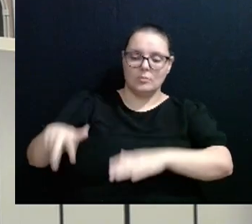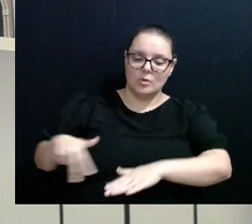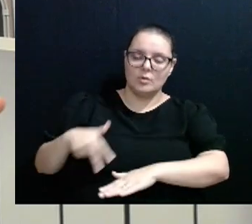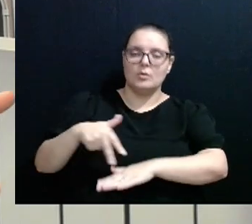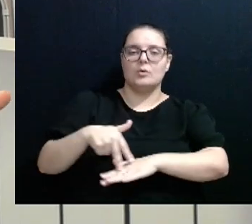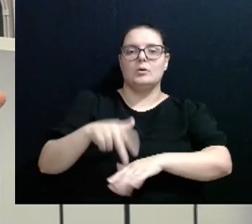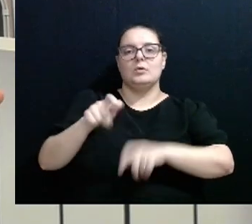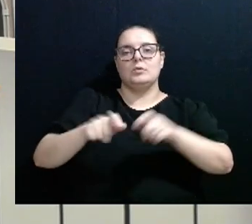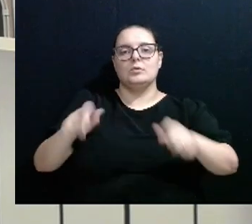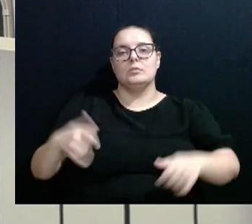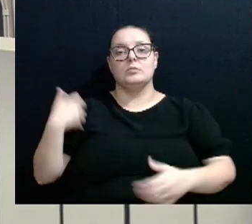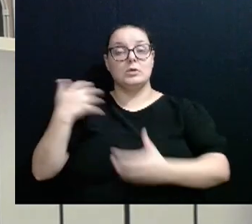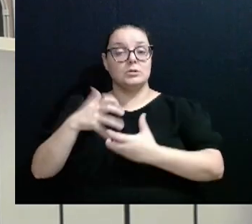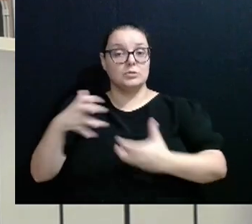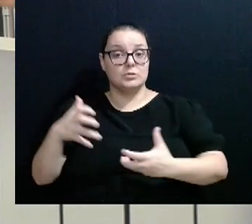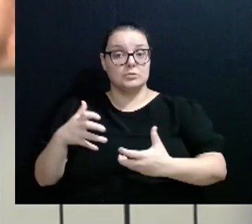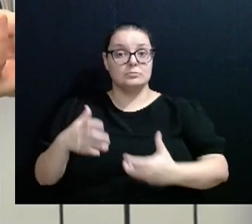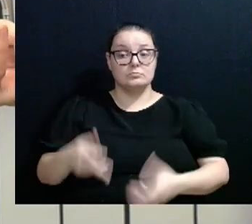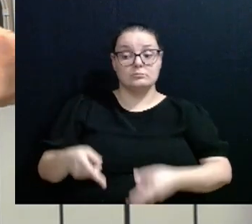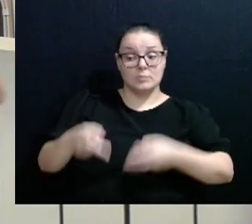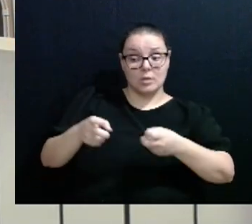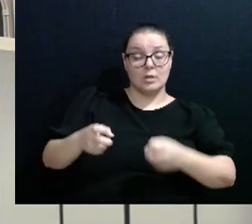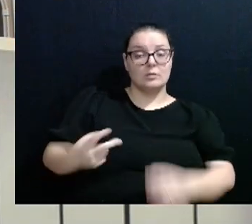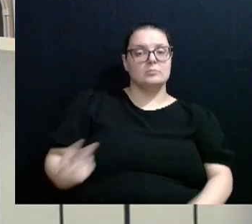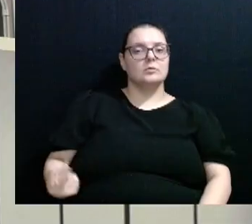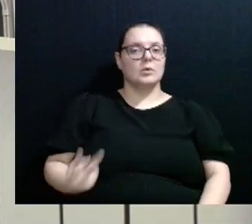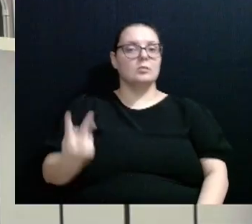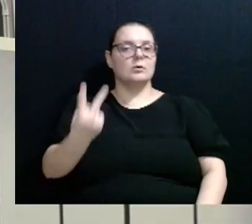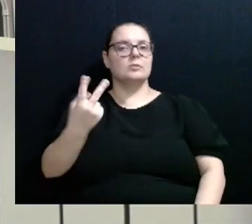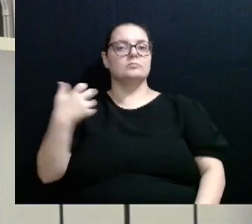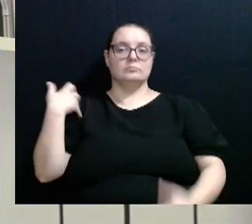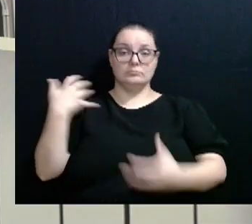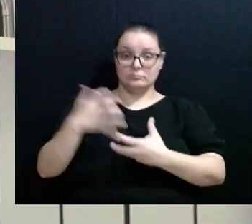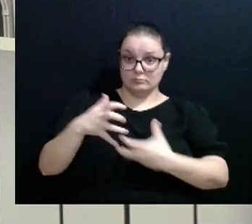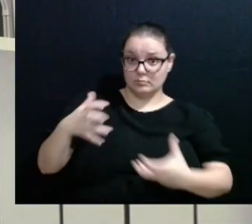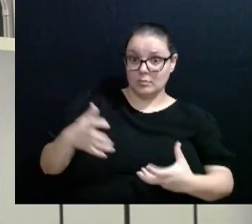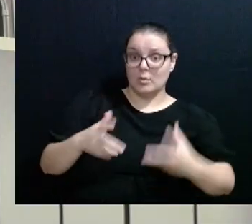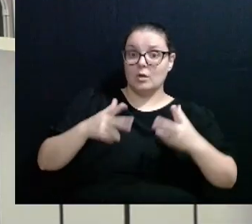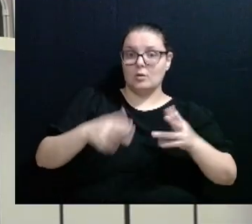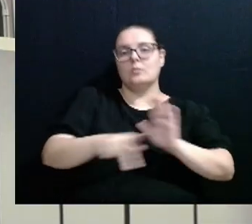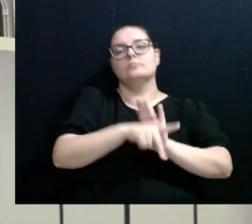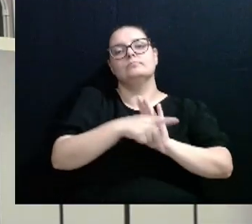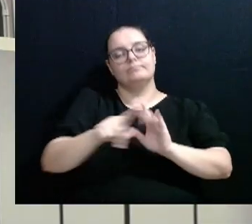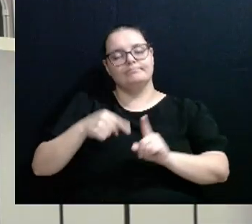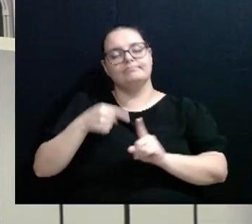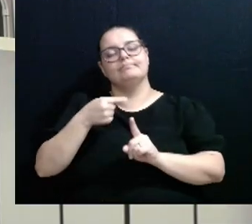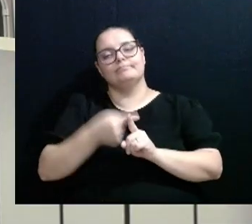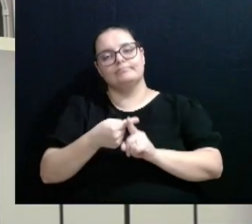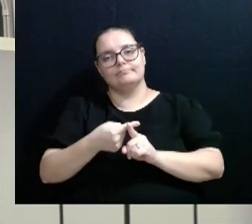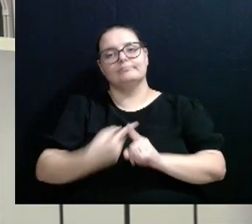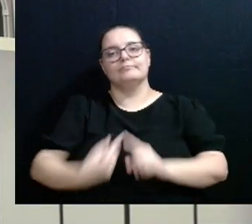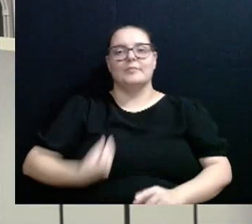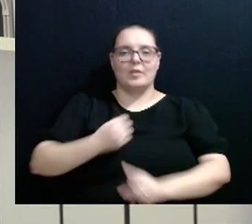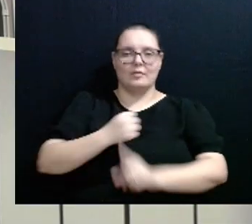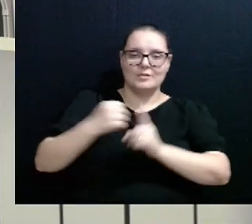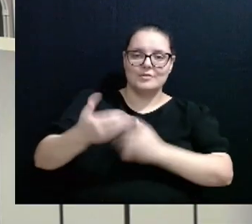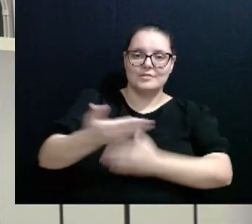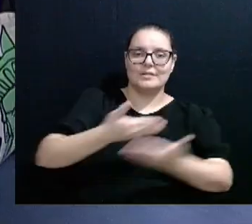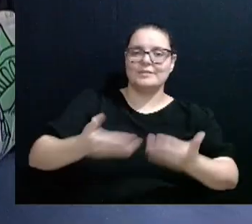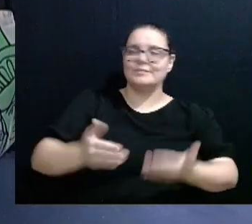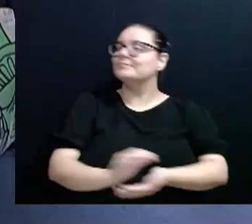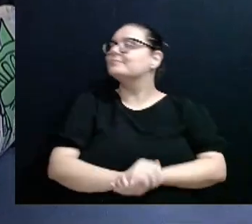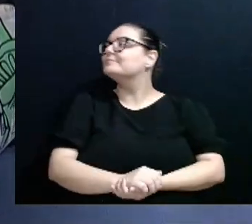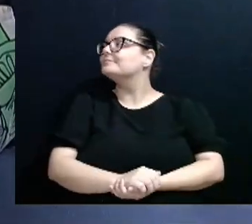idosas, reconhecendo o envelhecimento como parte ativa da vida em sociedade.